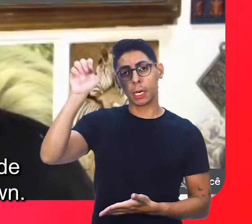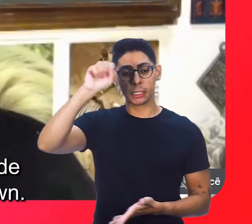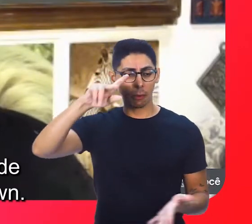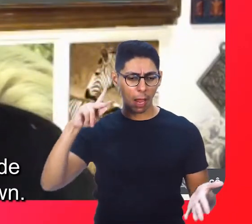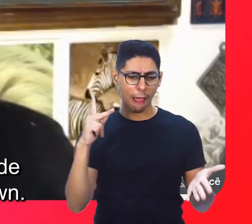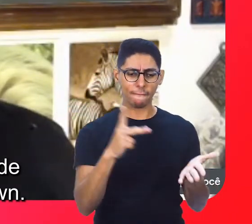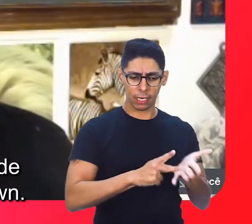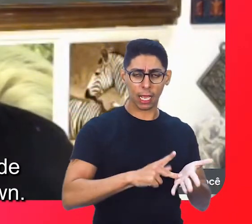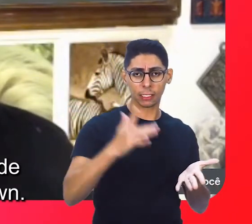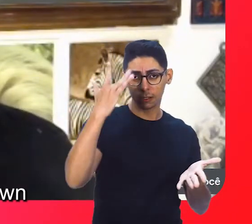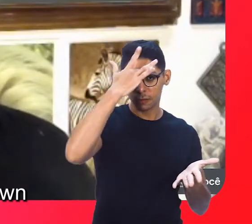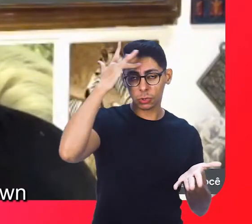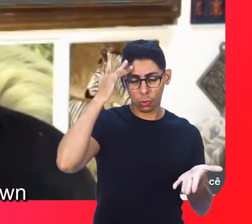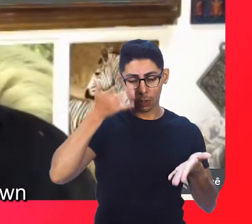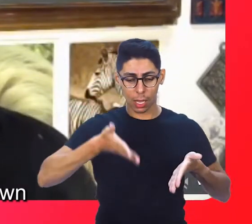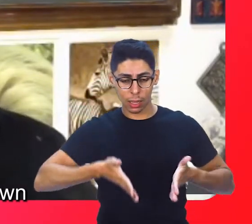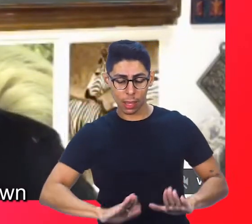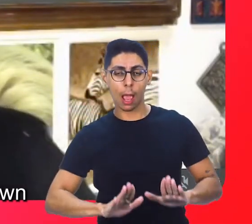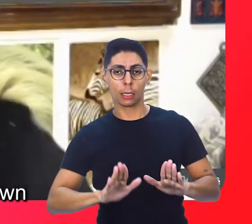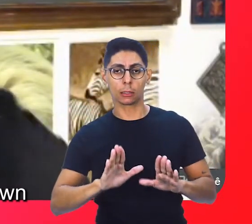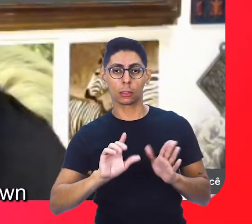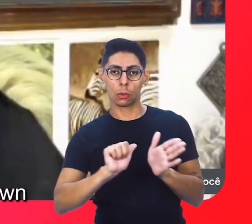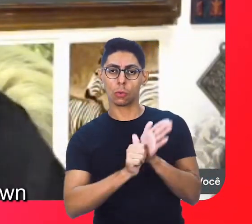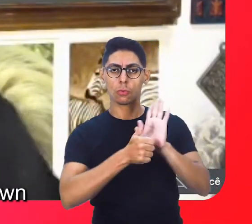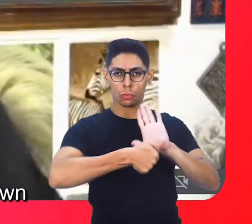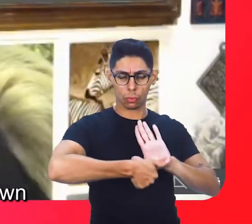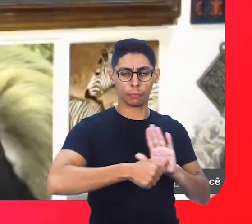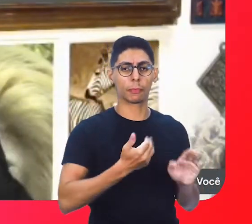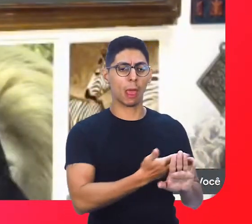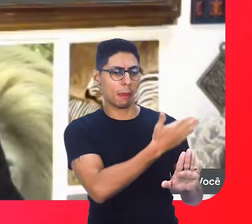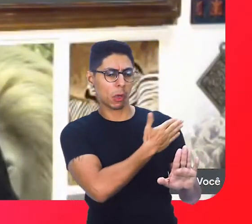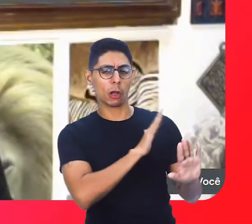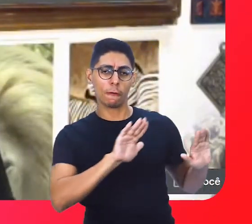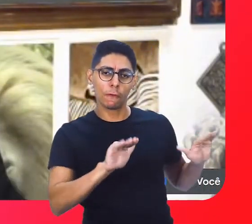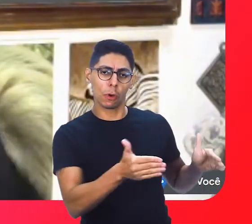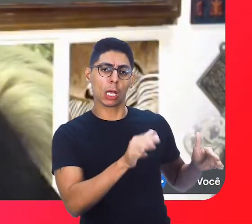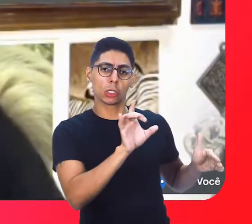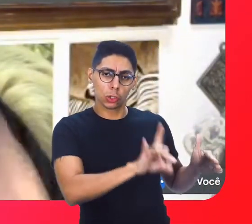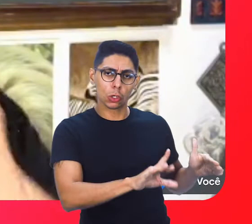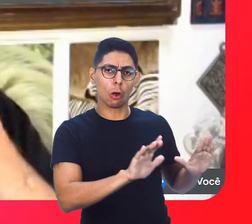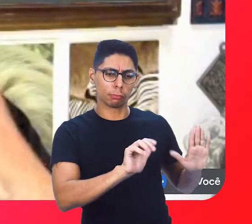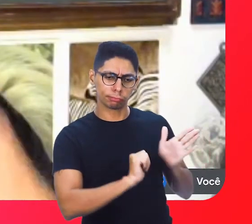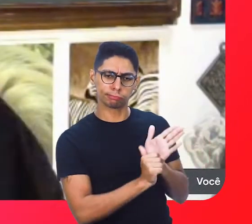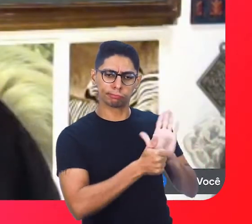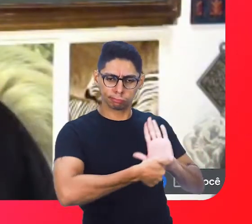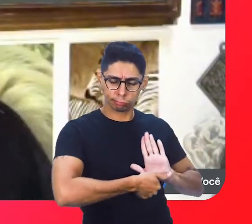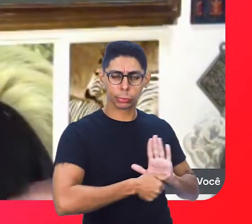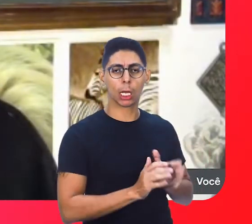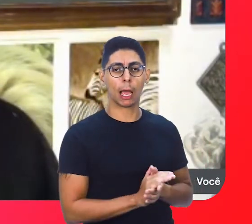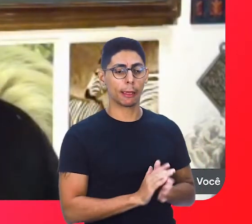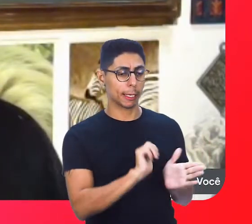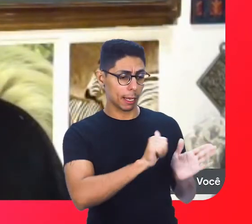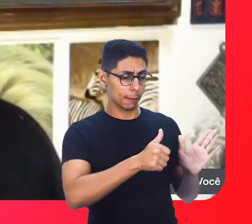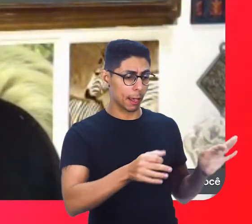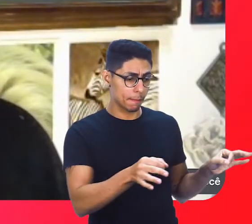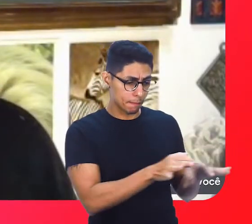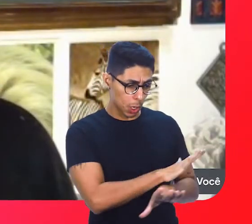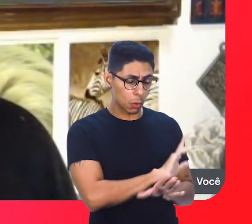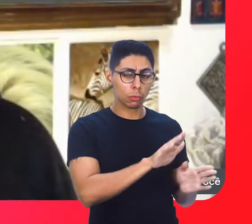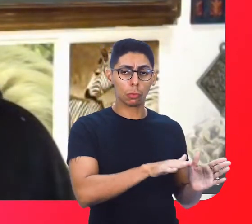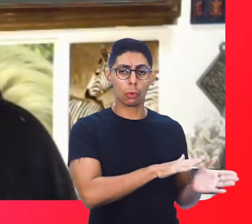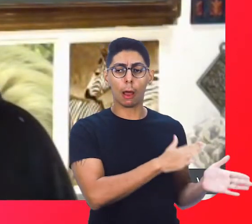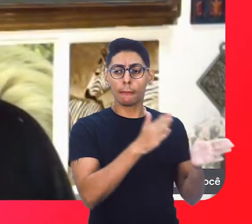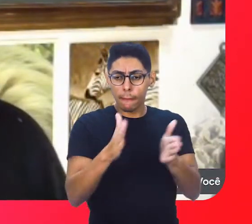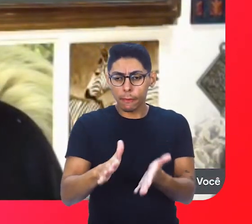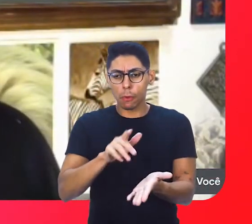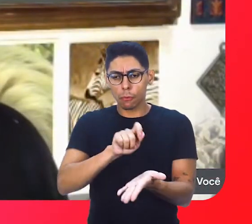nasce com síndrome de Down. Na época, eu era muito focada na síndrome de Down ainda. E aí, da síndrome de Down, escrevi um livro,